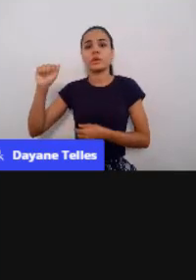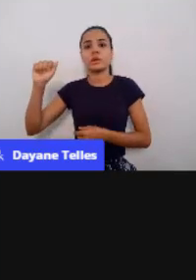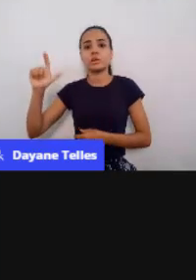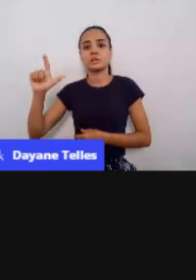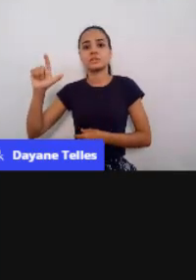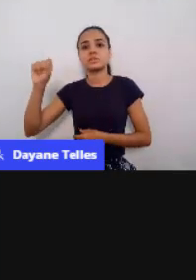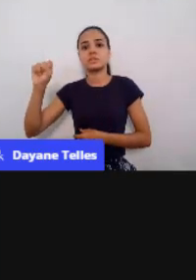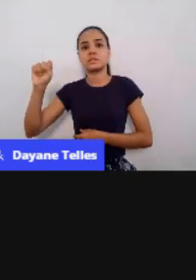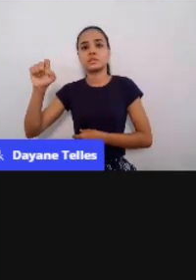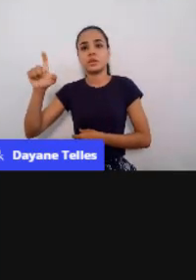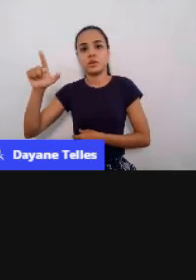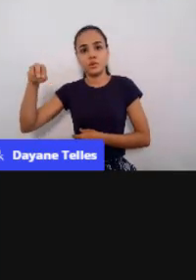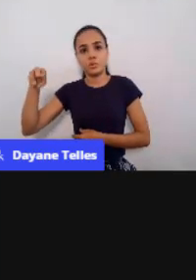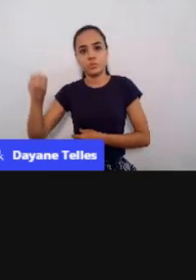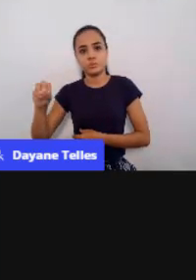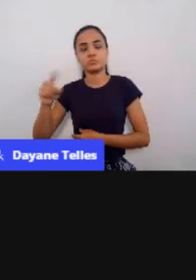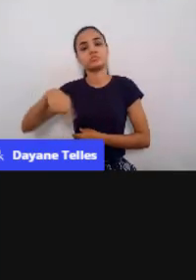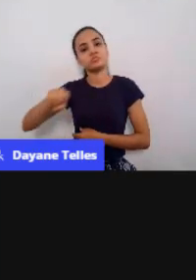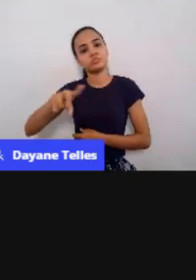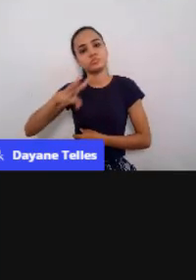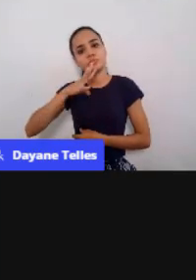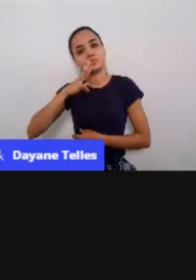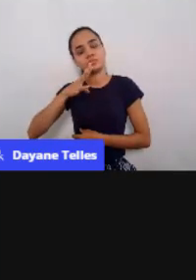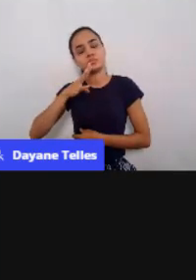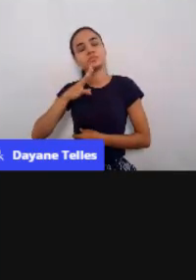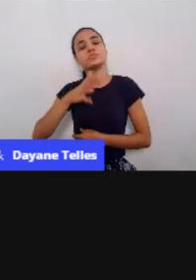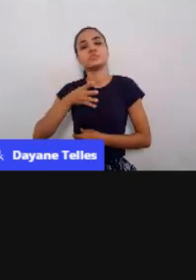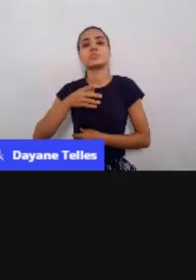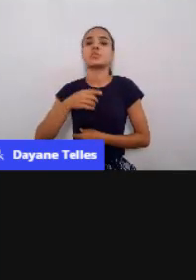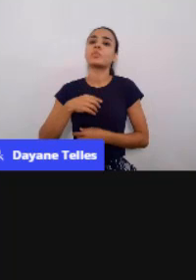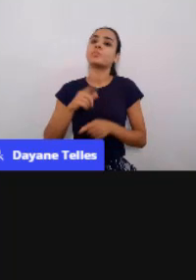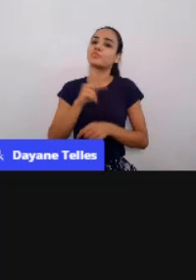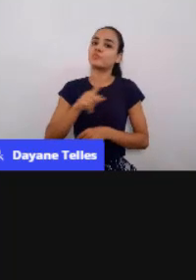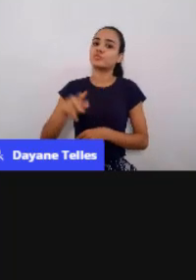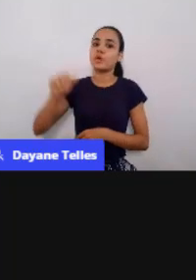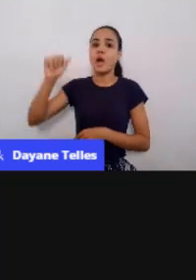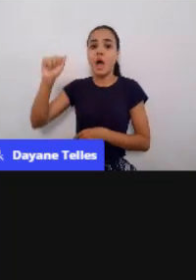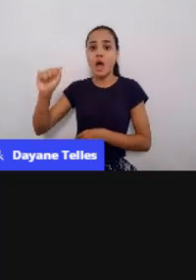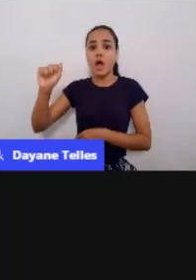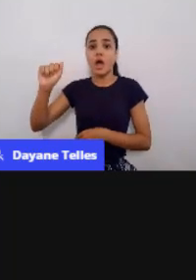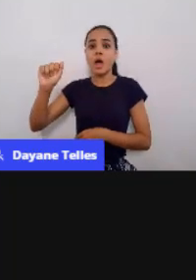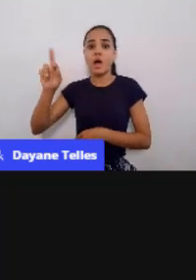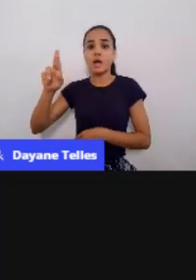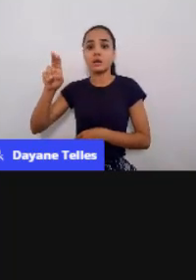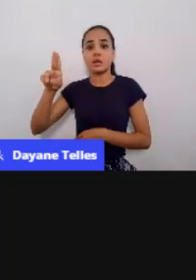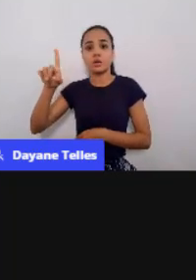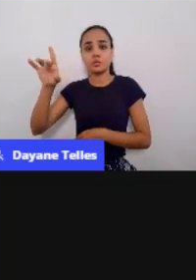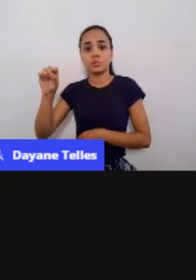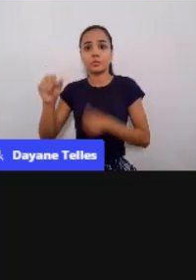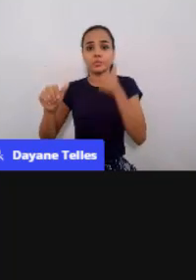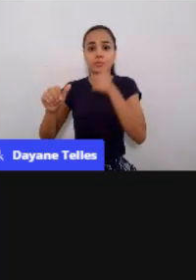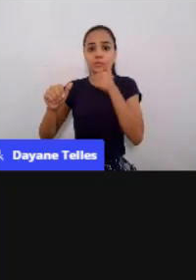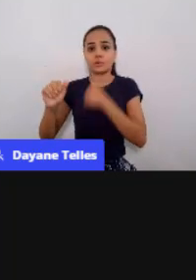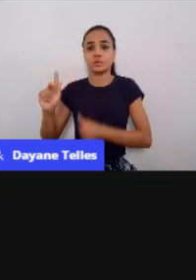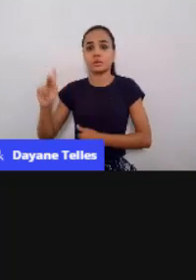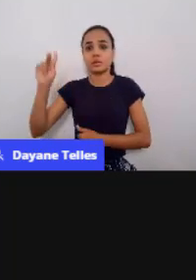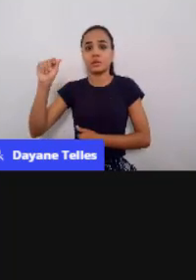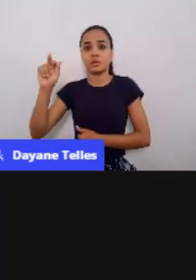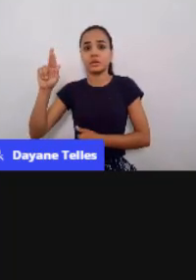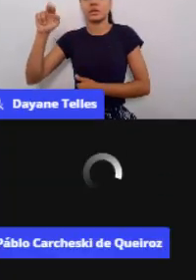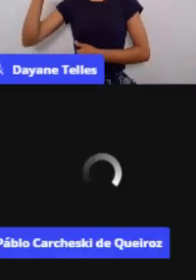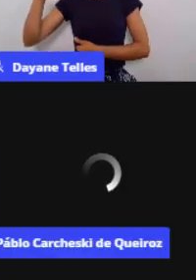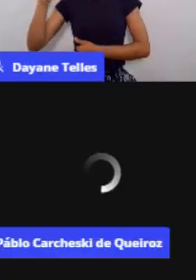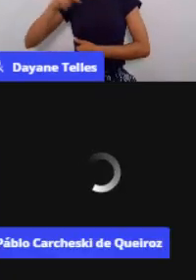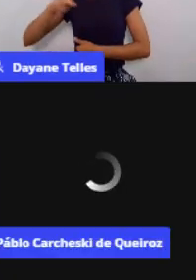Temos o professor Arildo, a professora Karine, que está de licença que gestante, e o professor Pablo, que estará conosco nessa